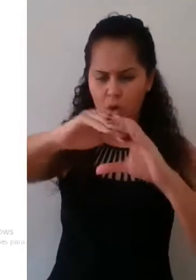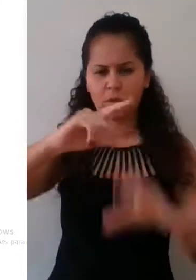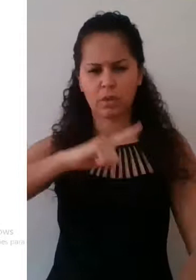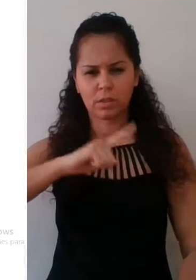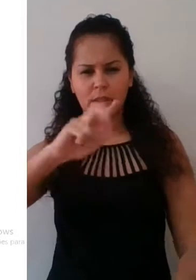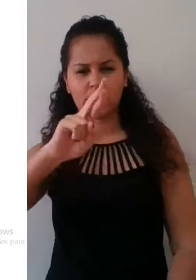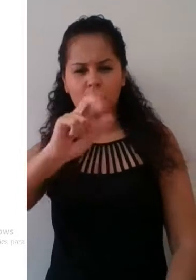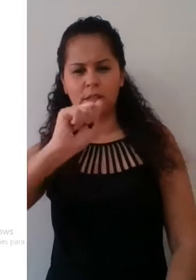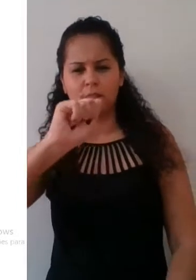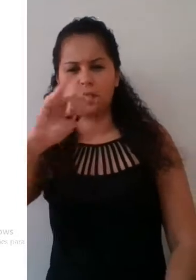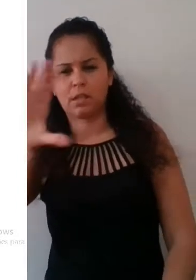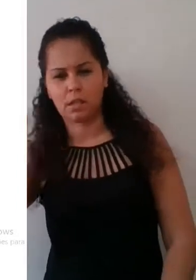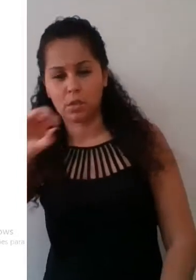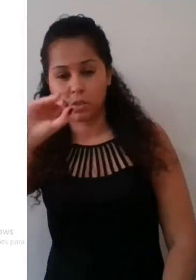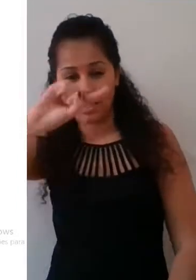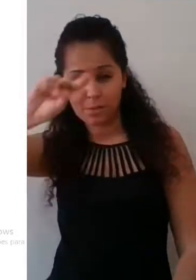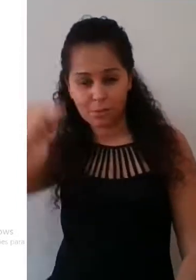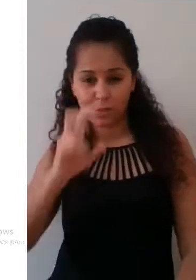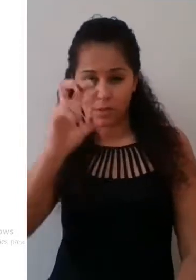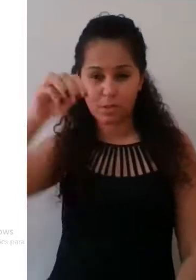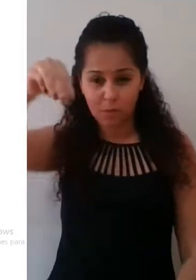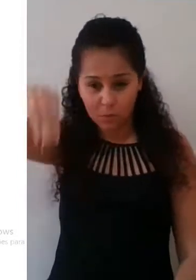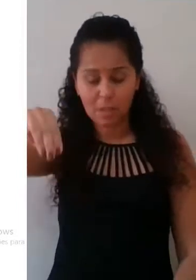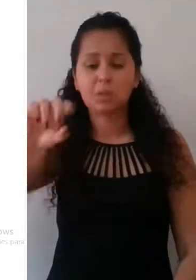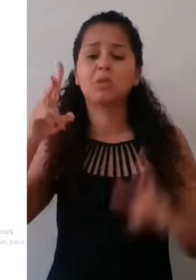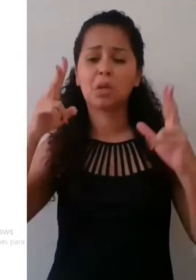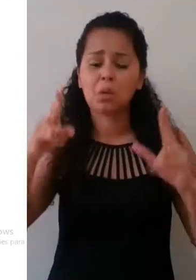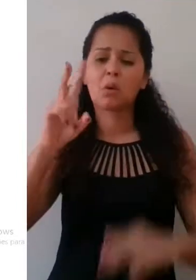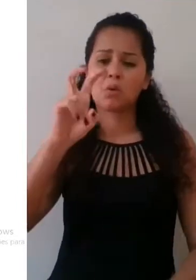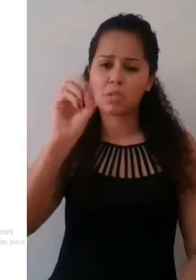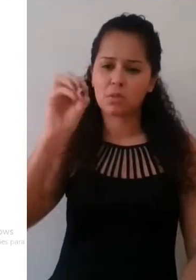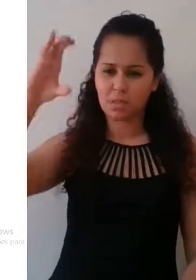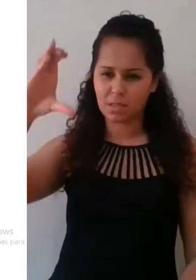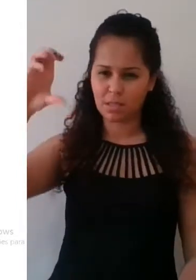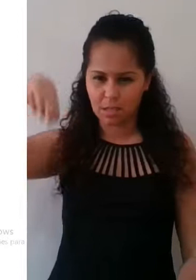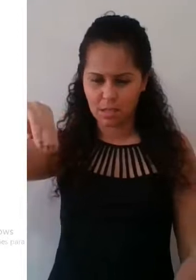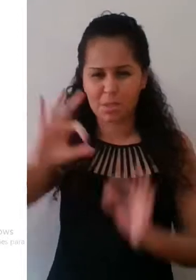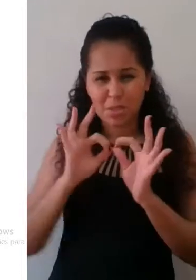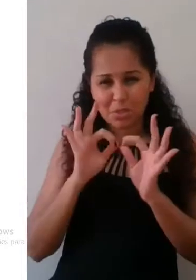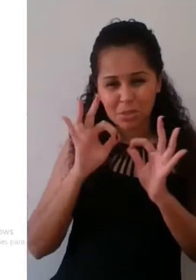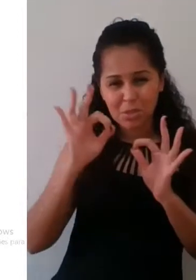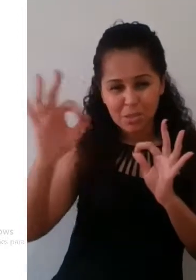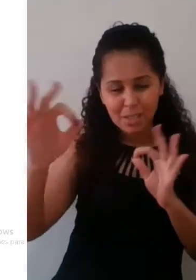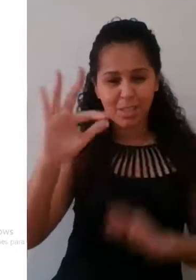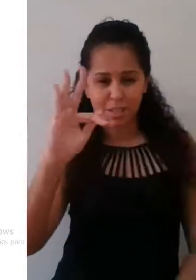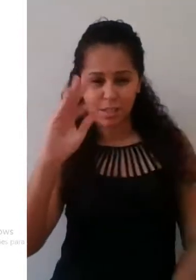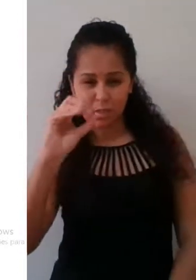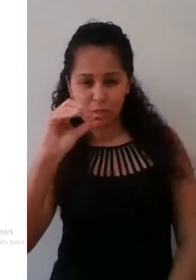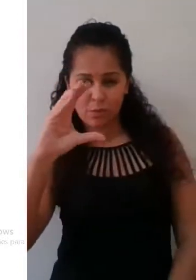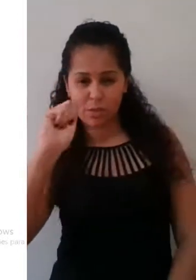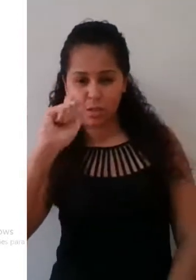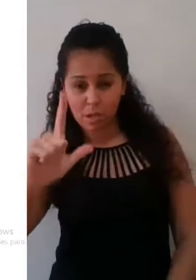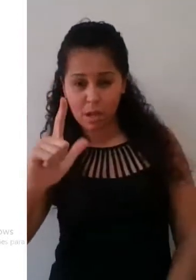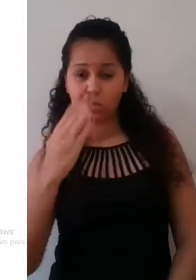a 0,5 metros, que é os 50 centímetros. Ok? A distância focal desse espelho em centímetros é igual a...